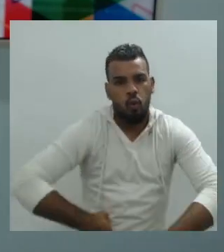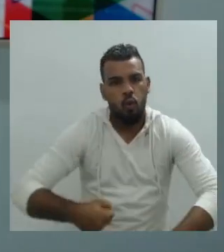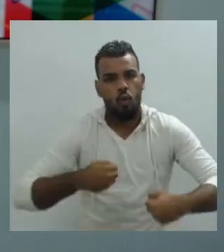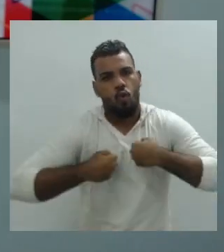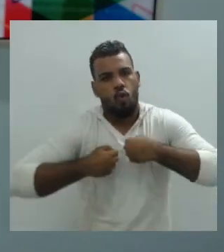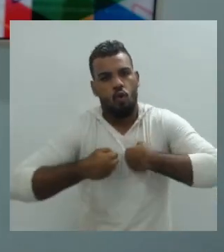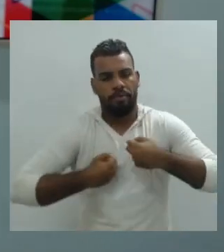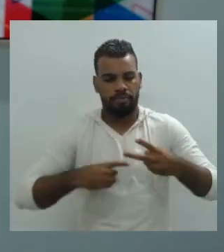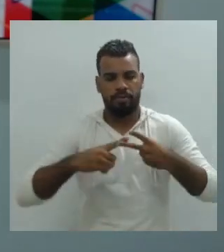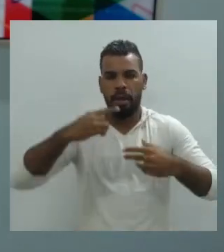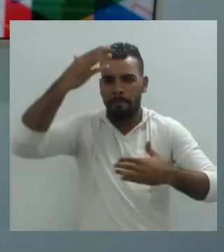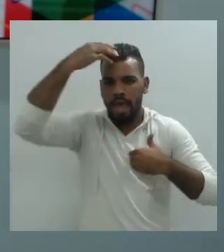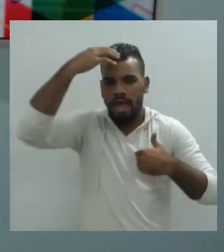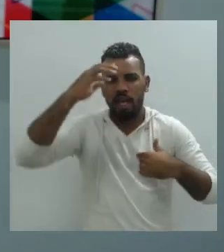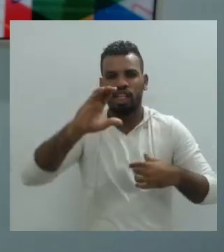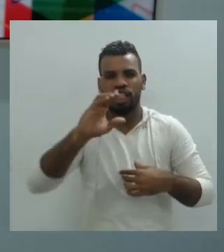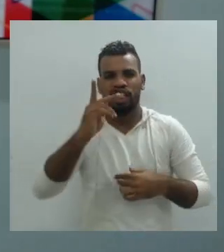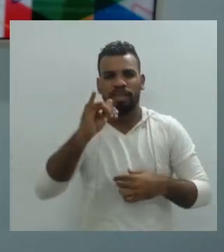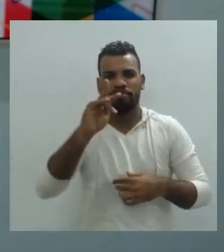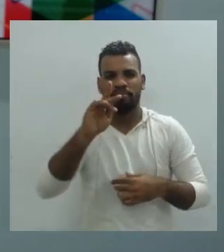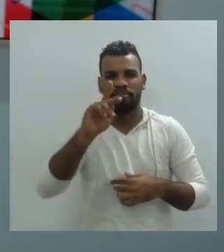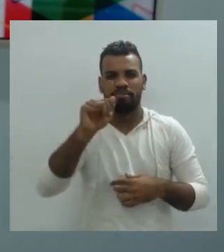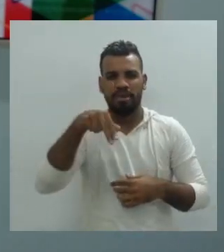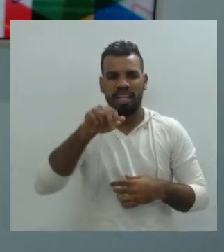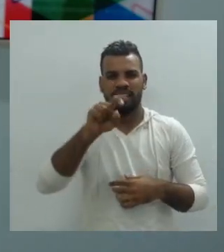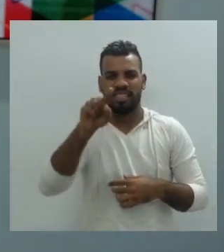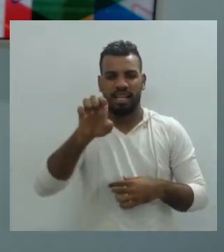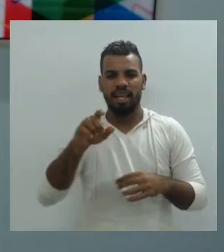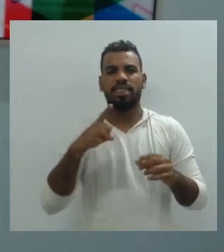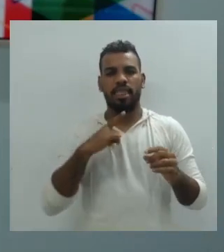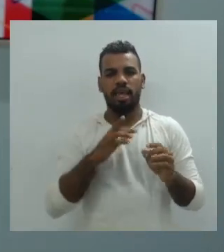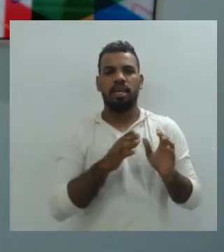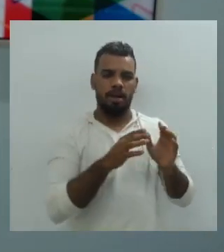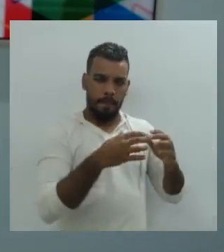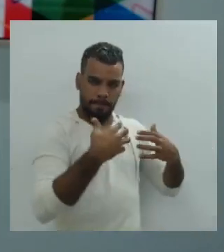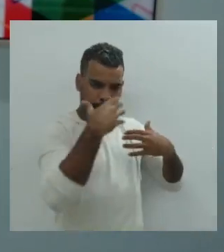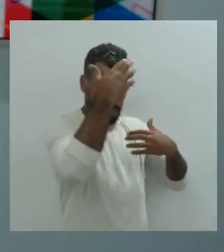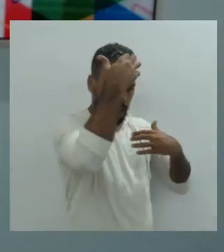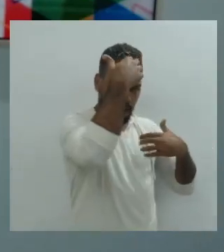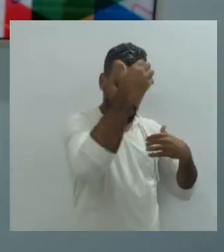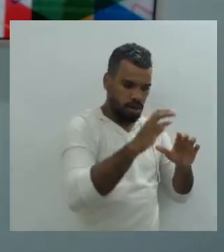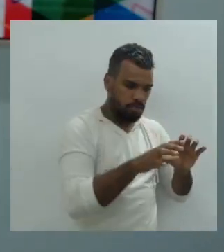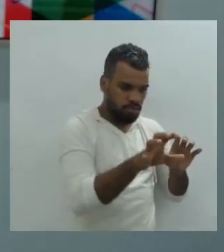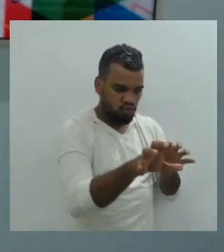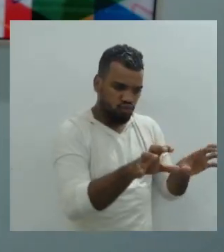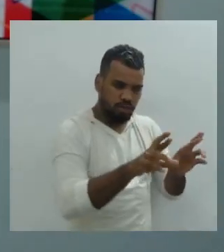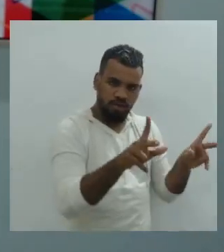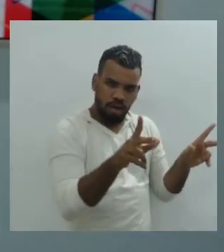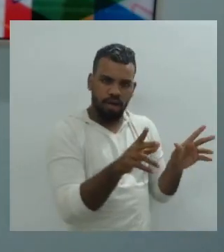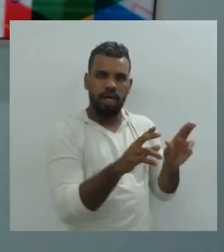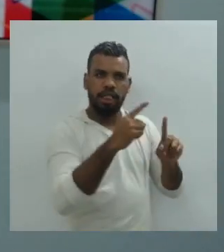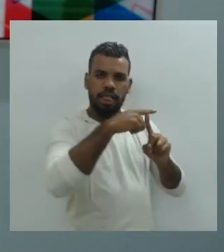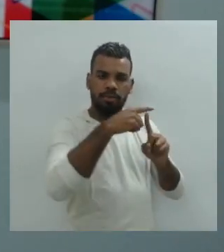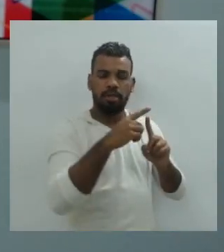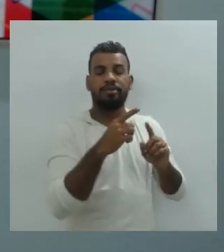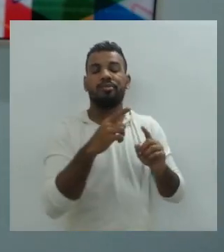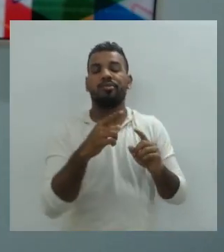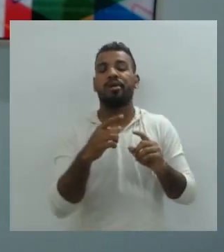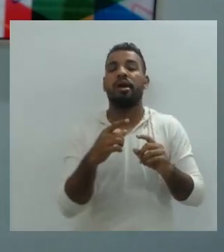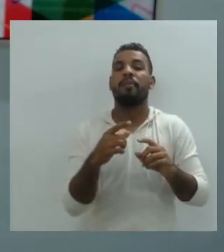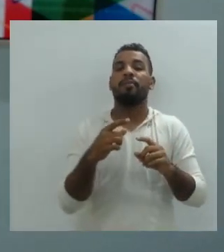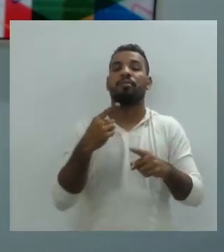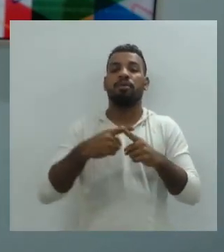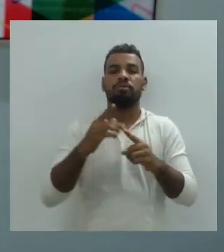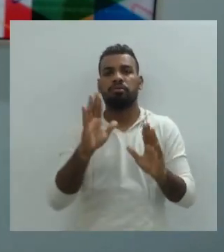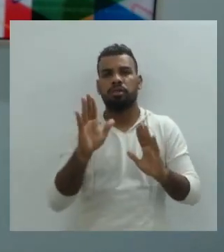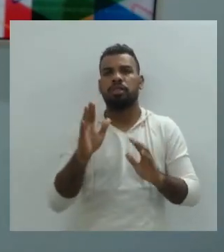os chimpanzés. Essa divisão, essa separação das linhagens ocorreu provavelmente